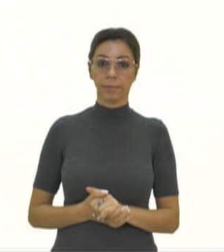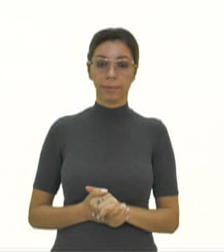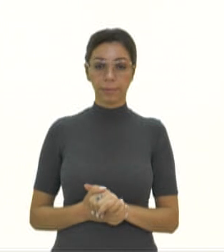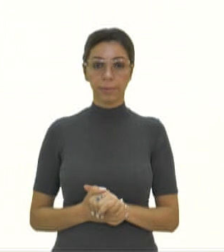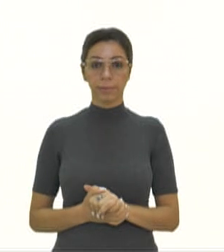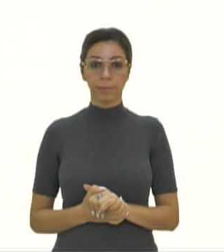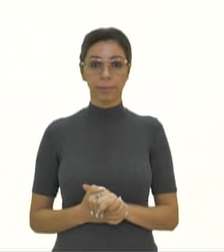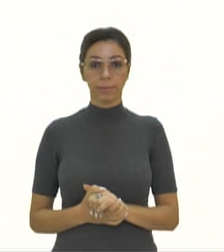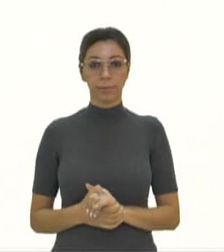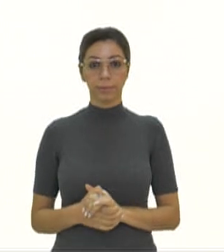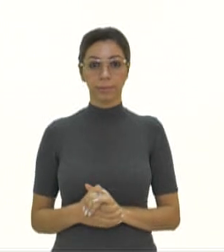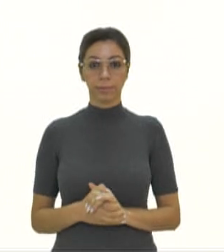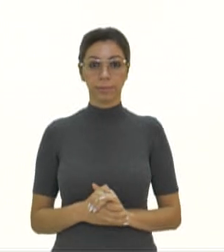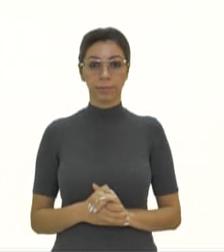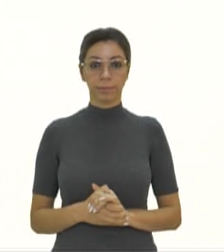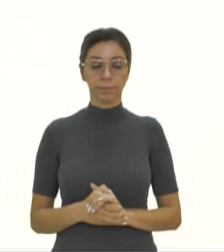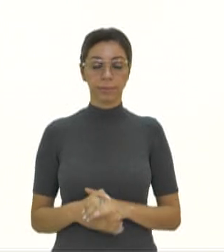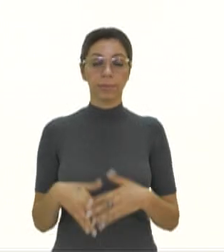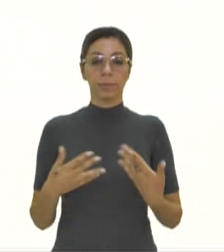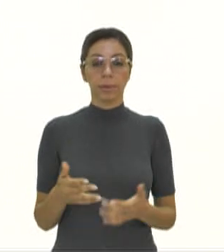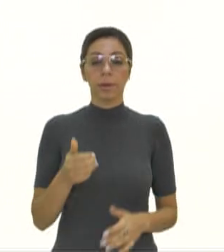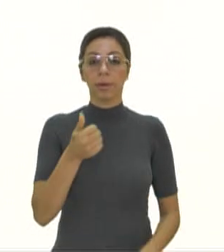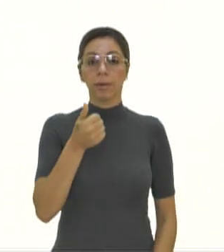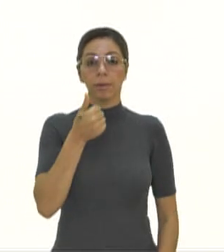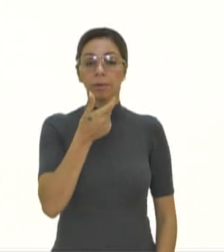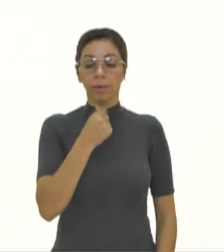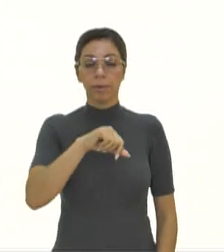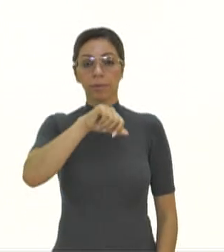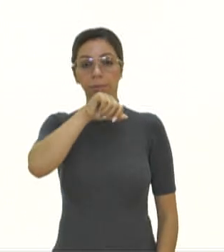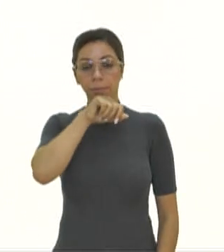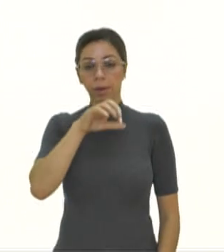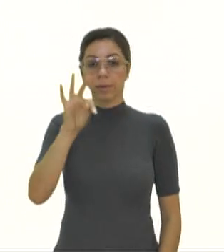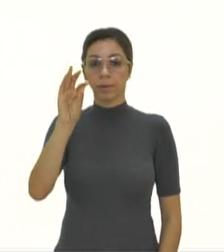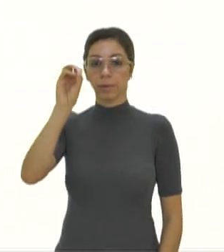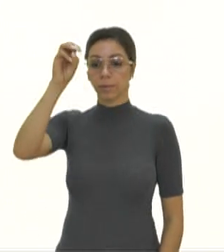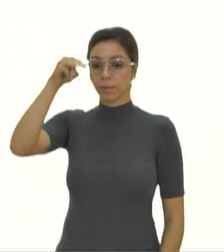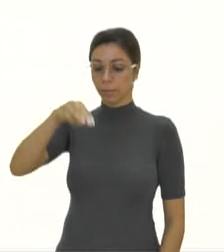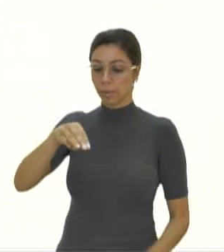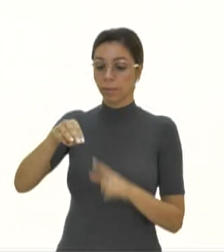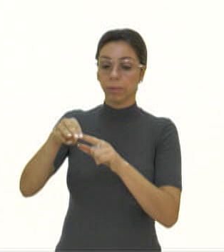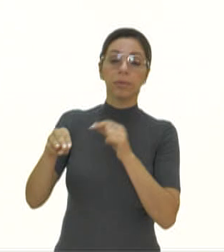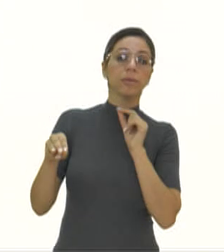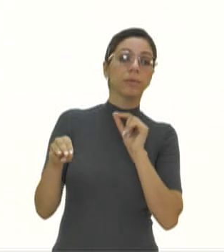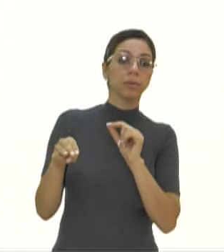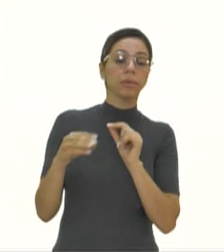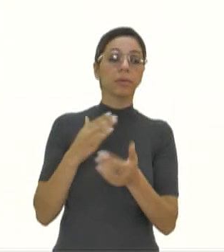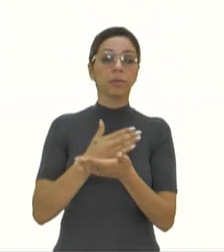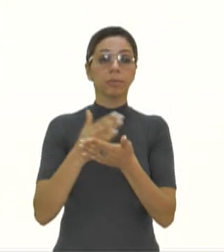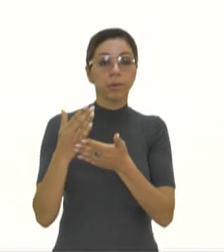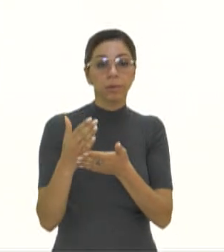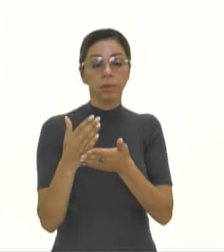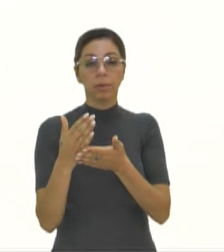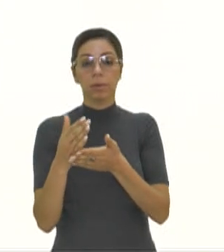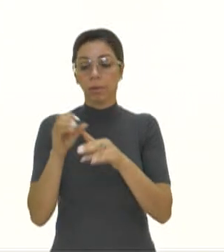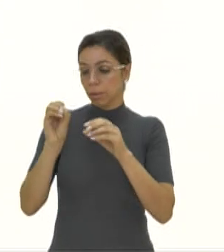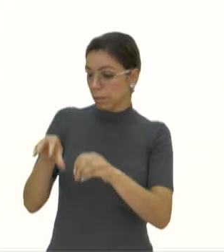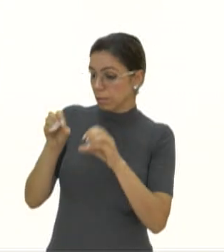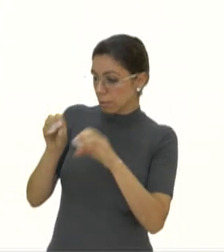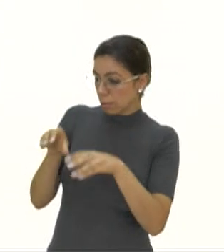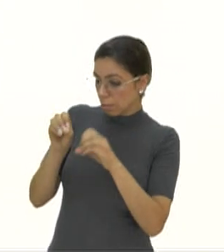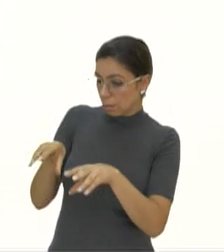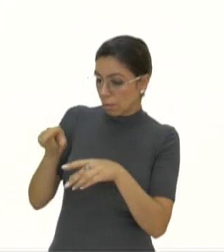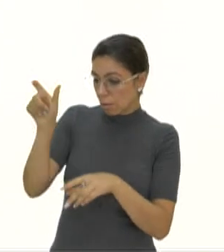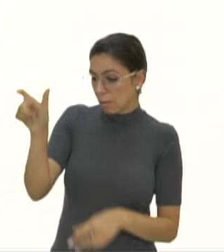when he was 17. O pai de Tom, ele a dirigir quando ele tinha 17 anos.